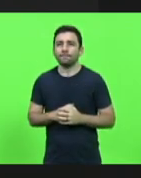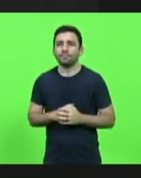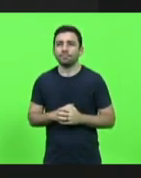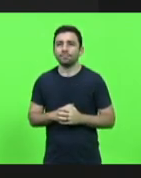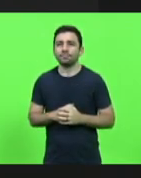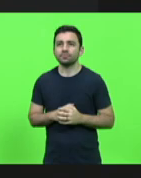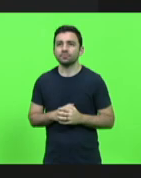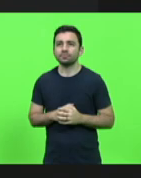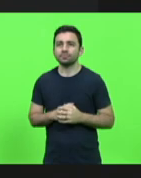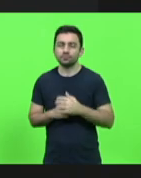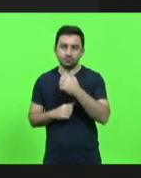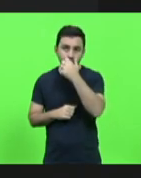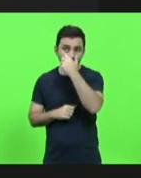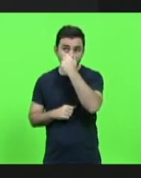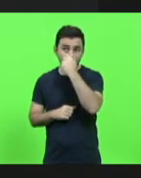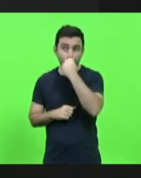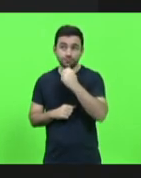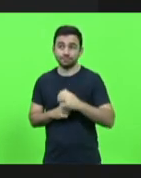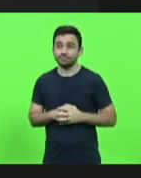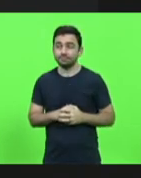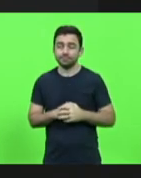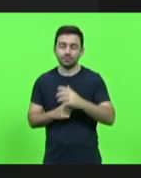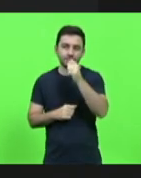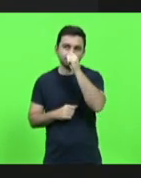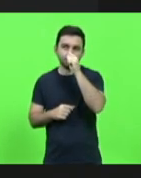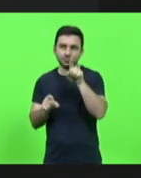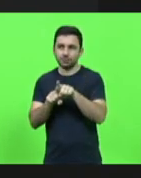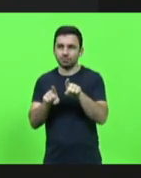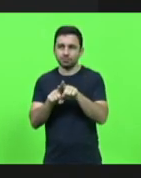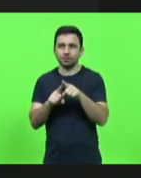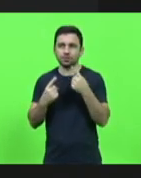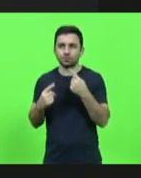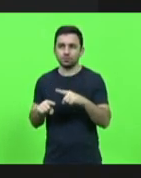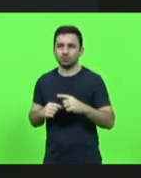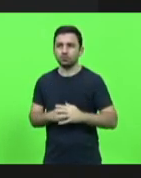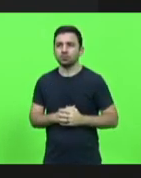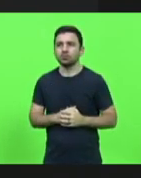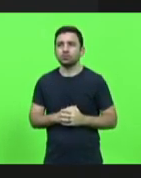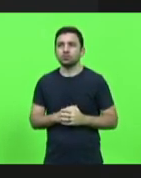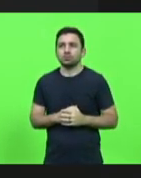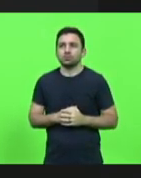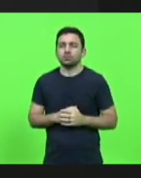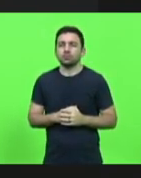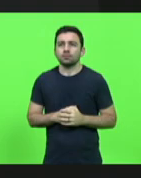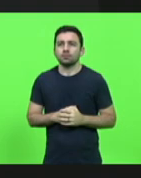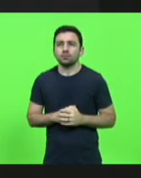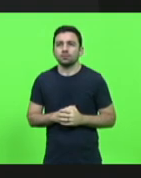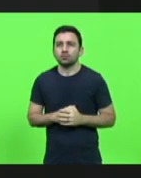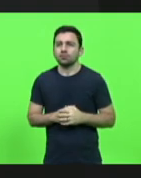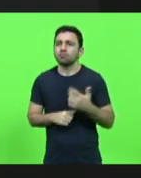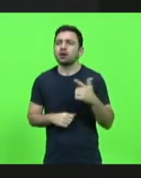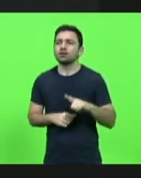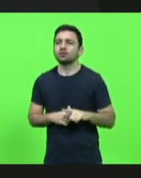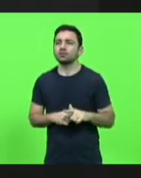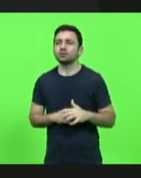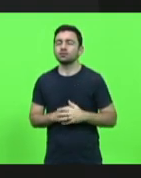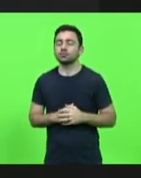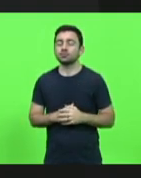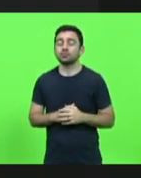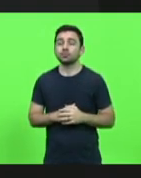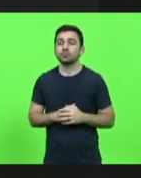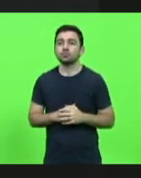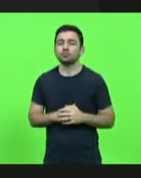Voto contrário. O deputado João Amin também votou contra. O deputado João Amin votou contra. Ok. Mais alguém? Isso, votei contra,